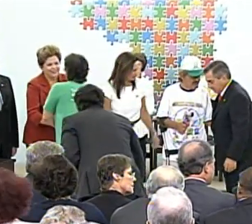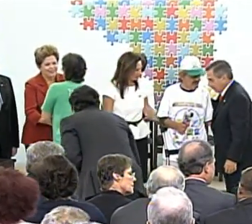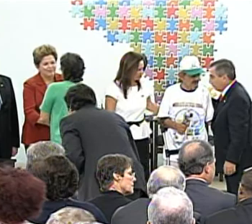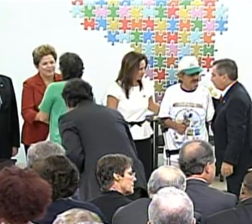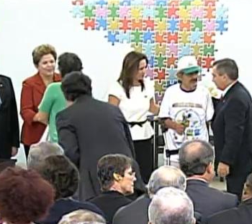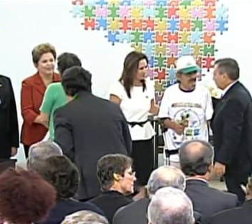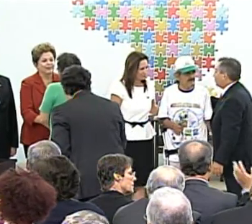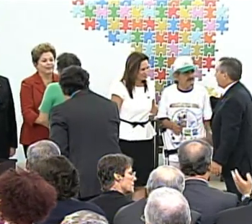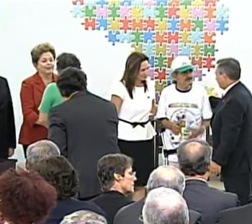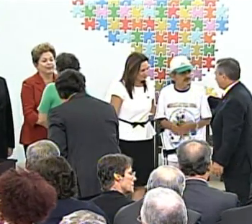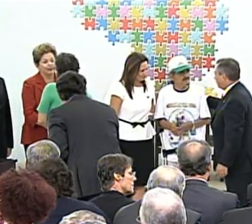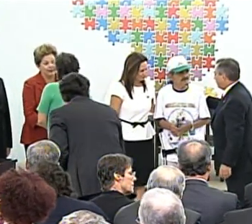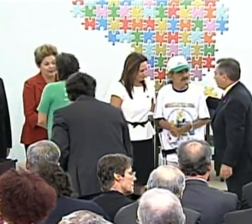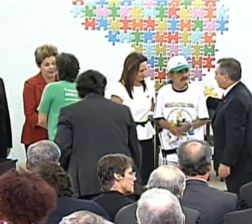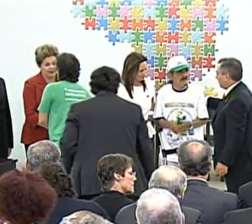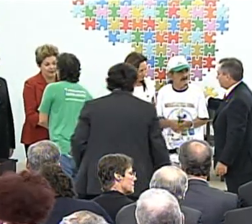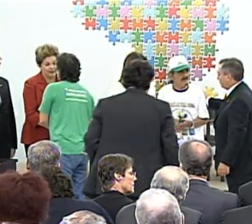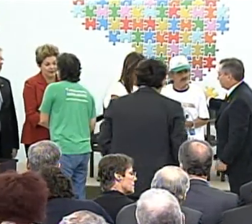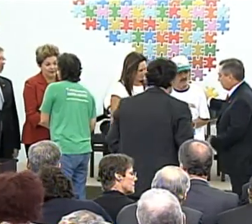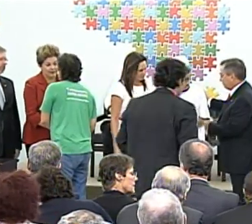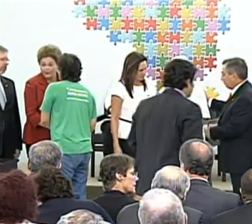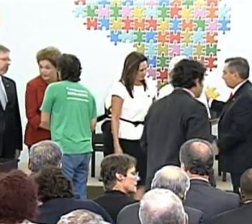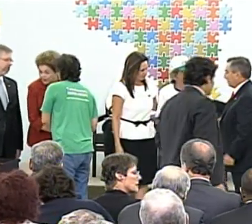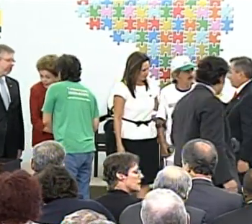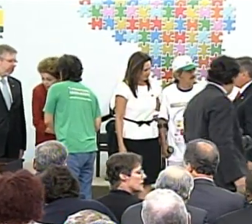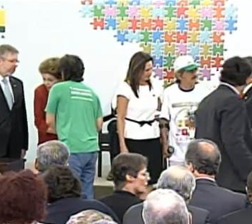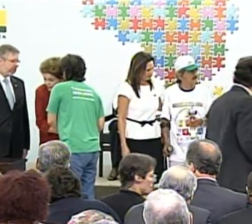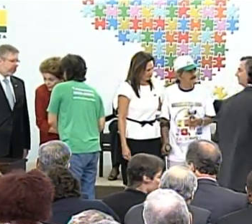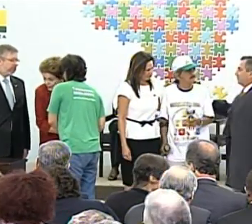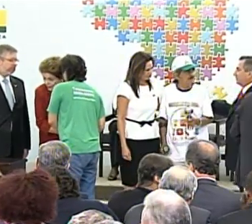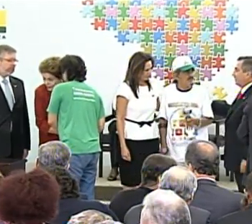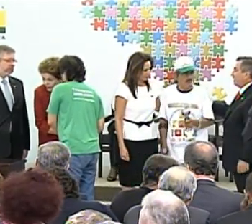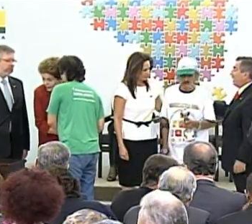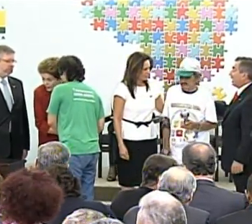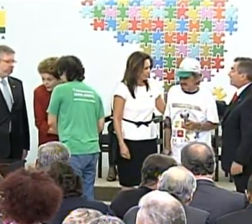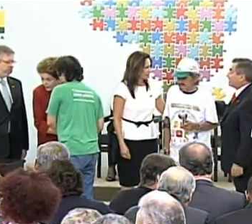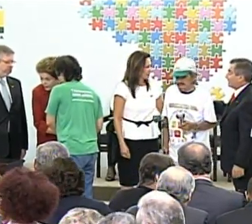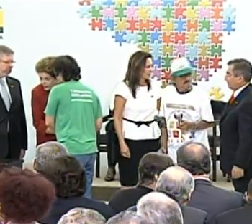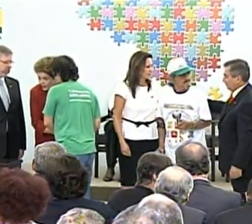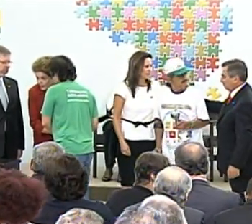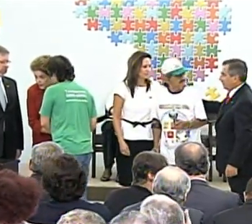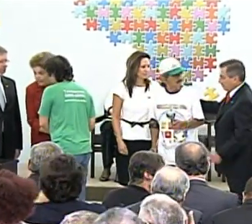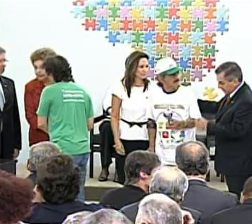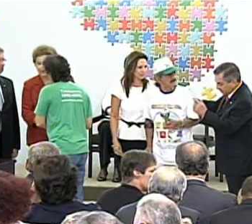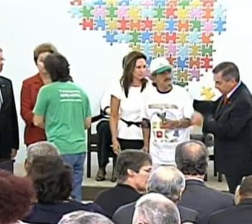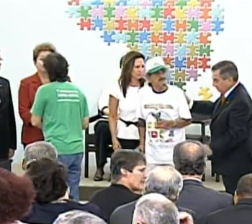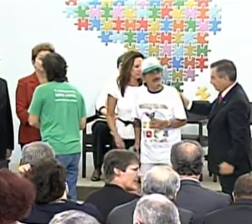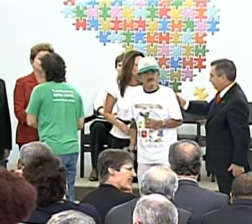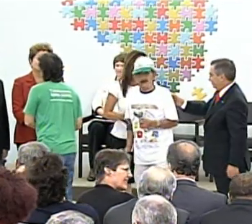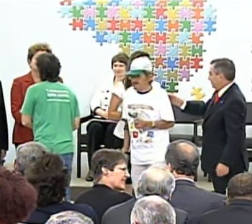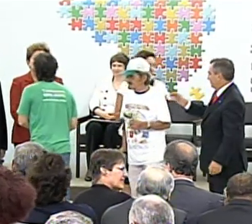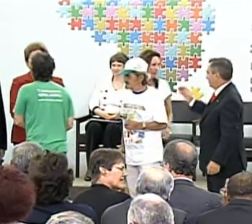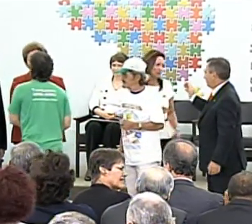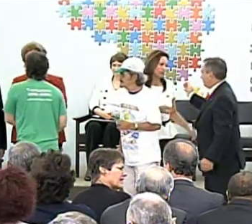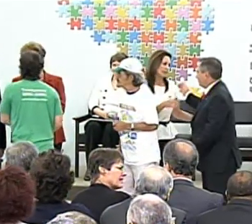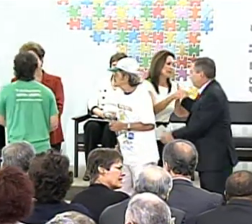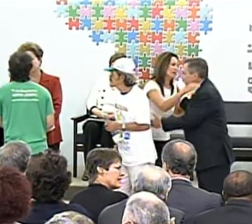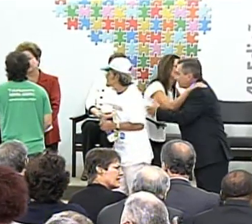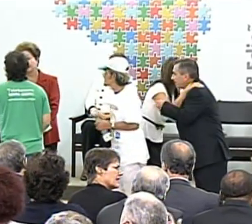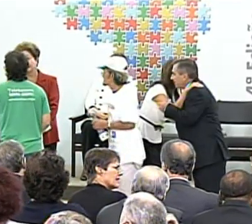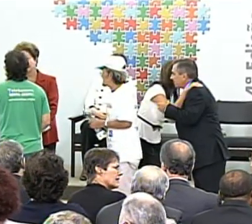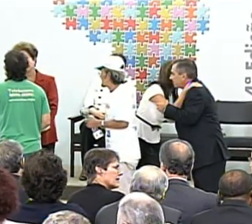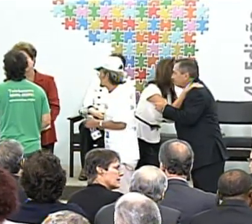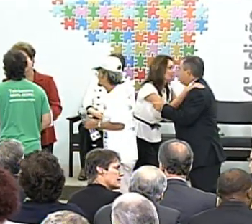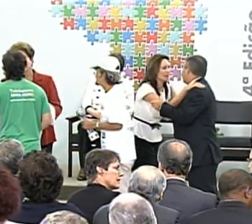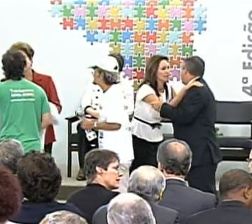como o caráter inovação inovador o alcance Dos objetivos de desenvolvimento do milênio a possibilidade de